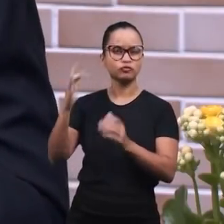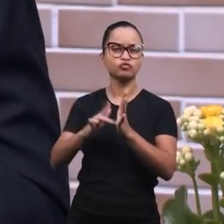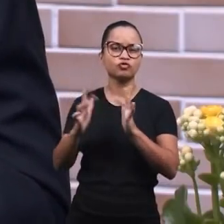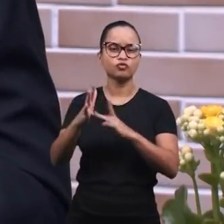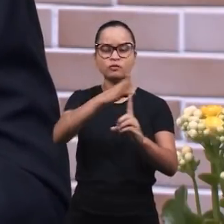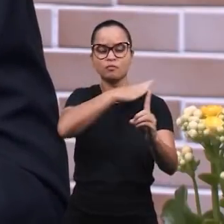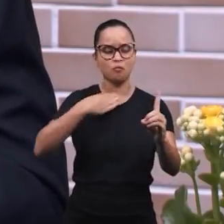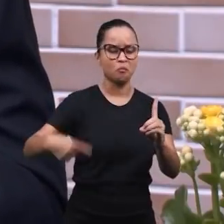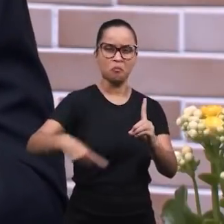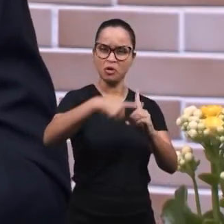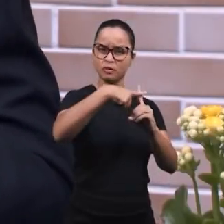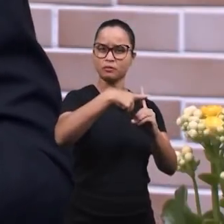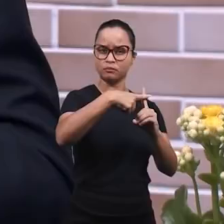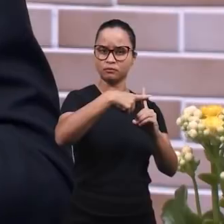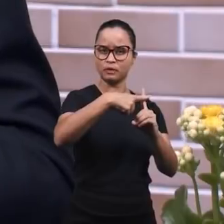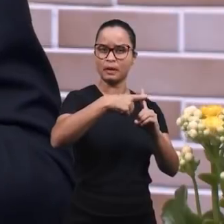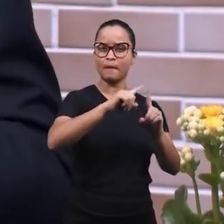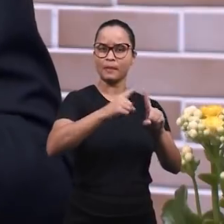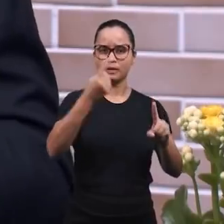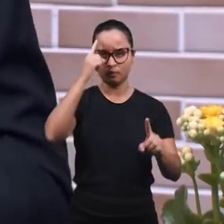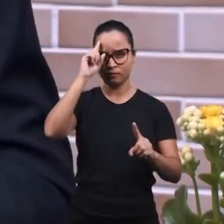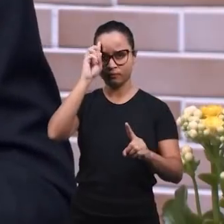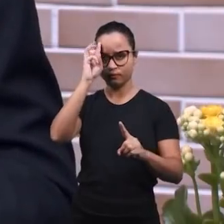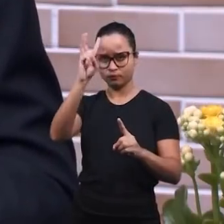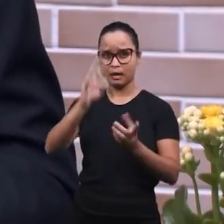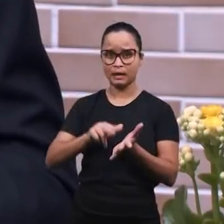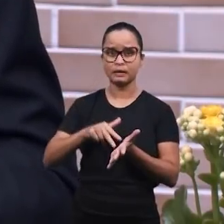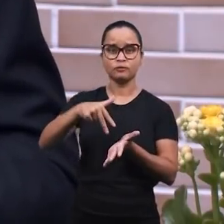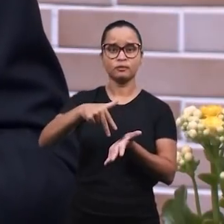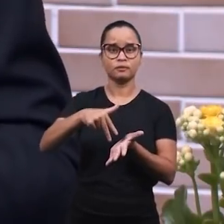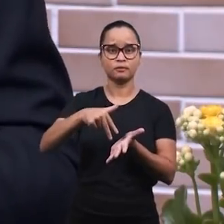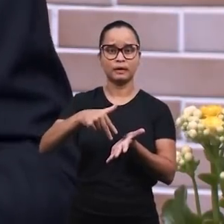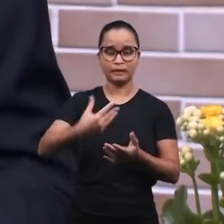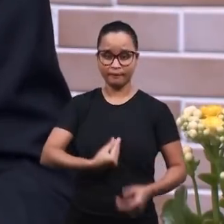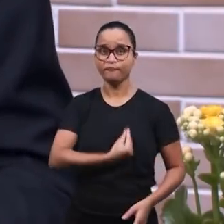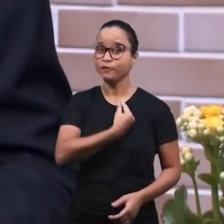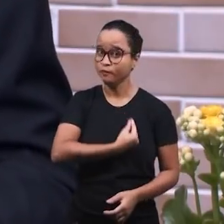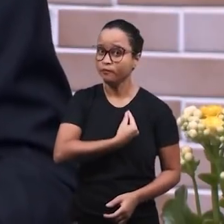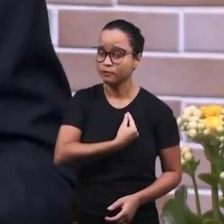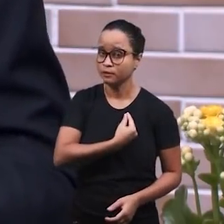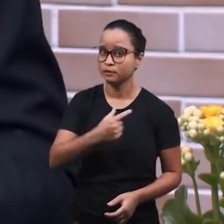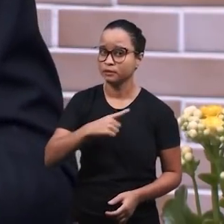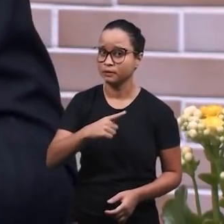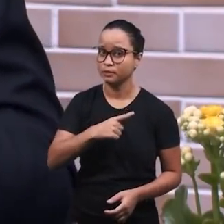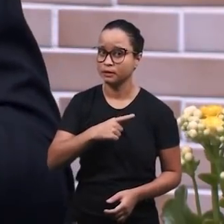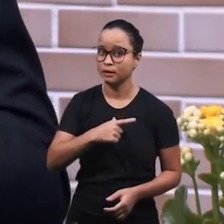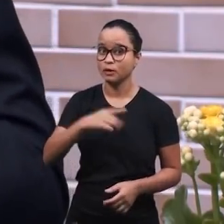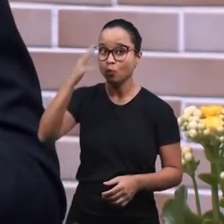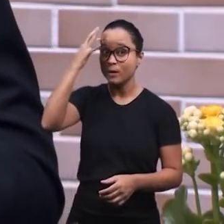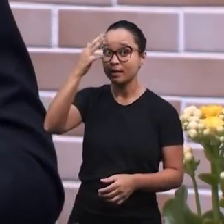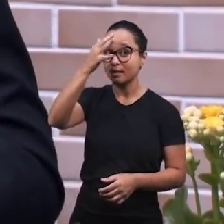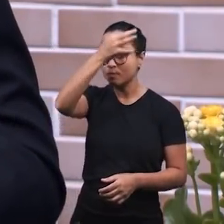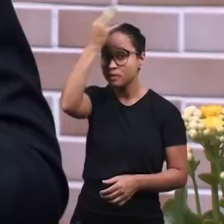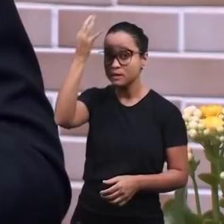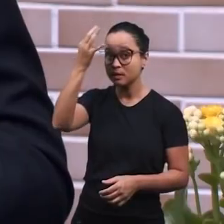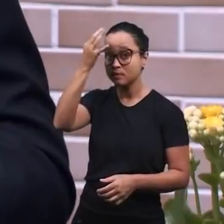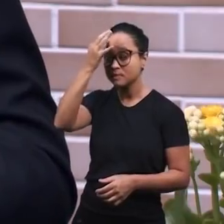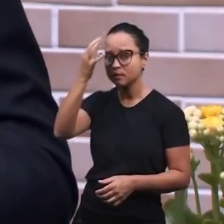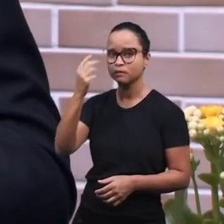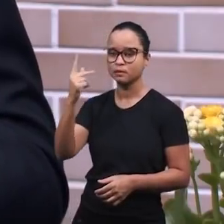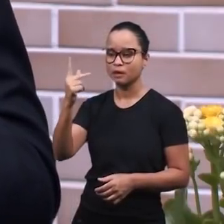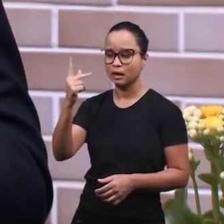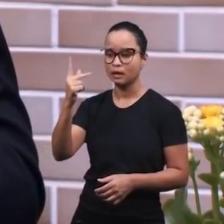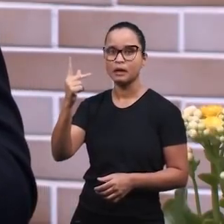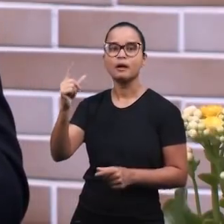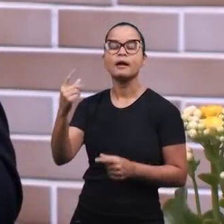do Calvário. Ao terceiro dia, ele ressuscitou, ele está vivo e o seu Espírito Santo